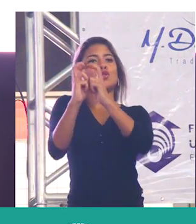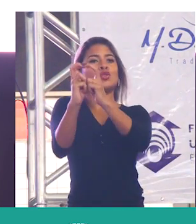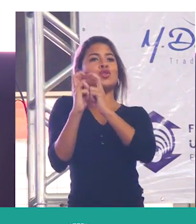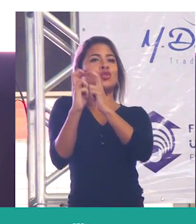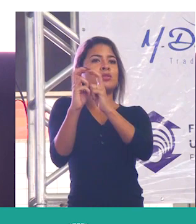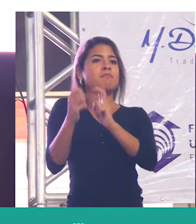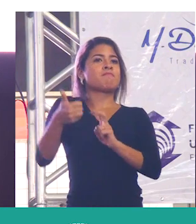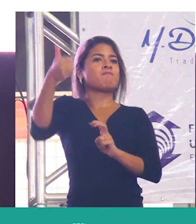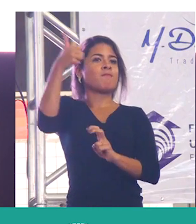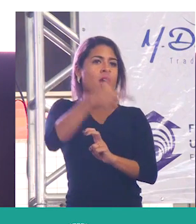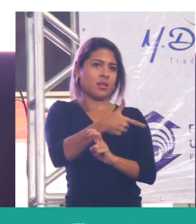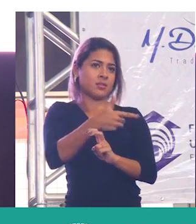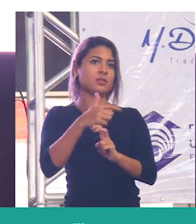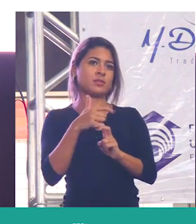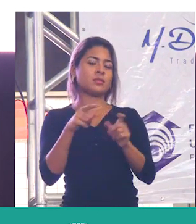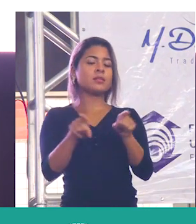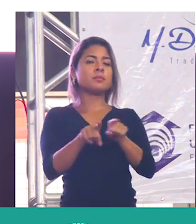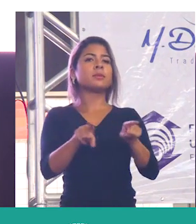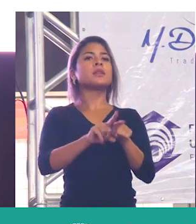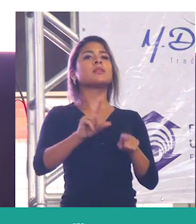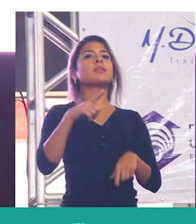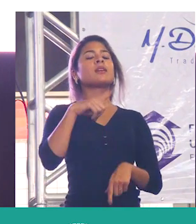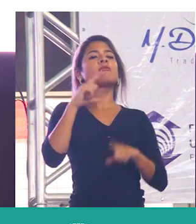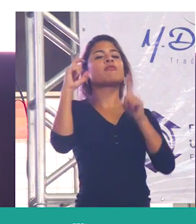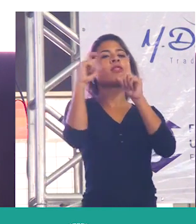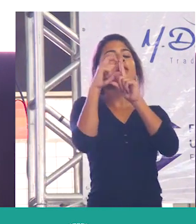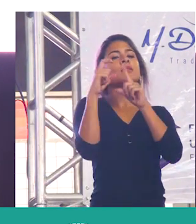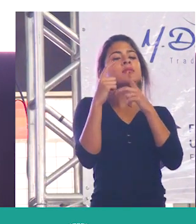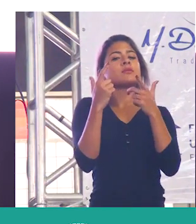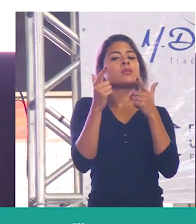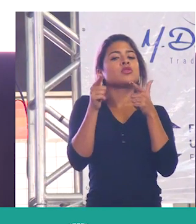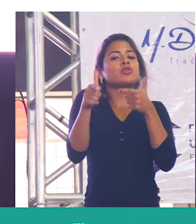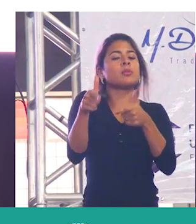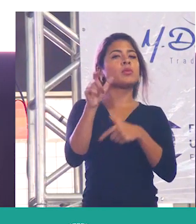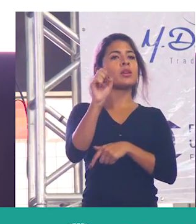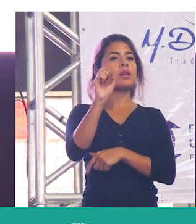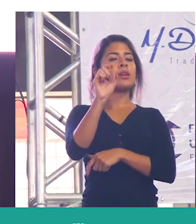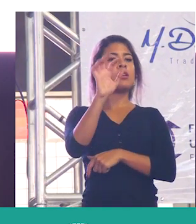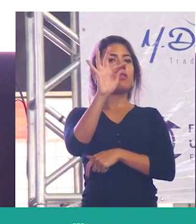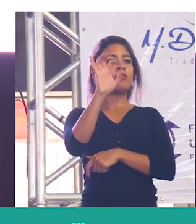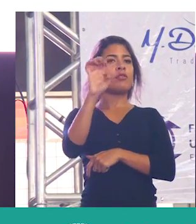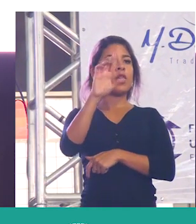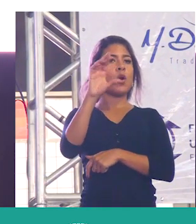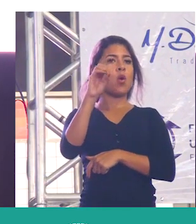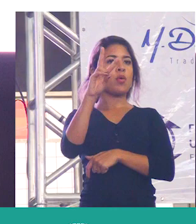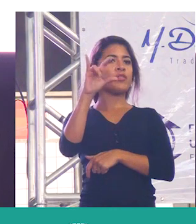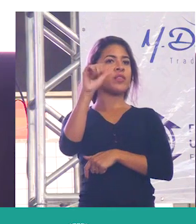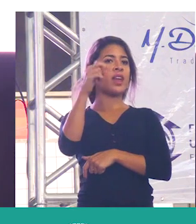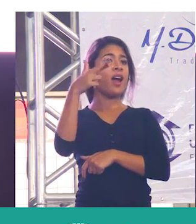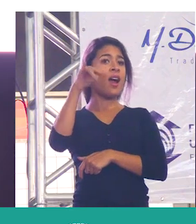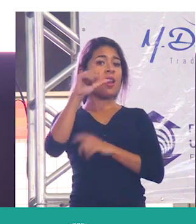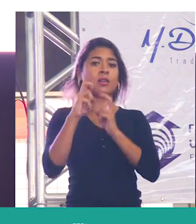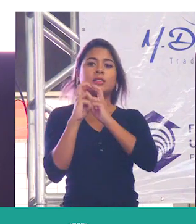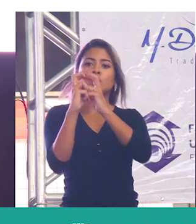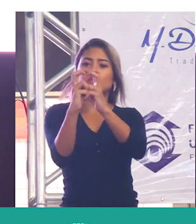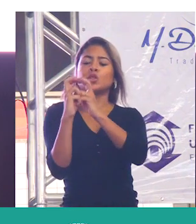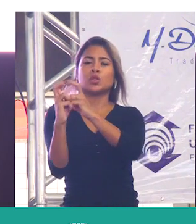expressão ferroviária muito grande. Mas a partir do seu governo, essa